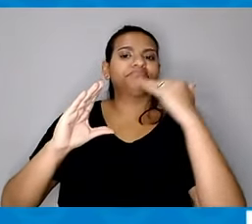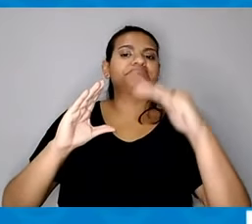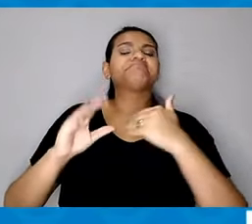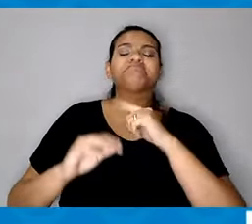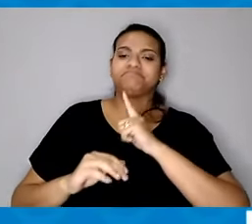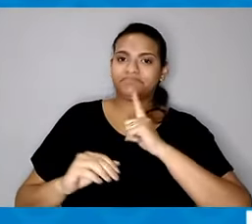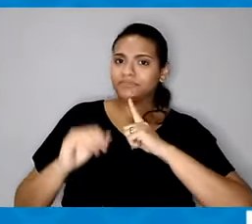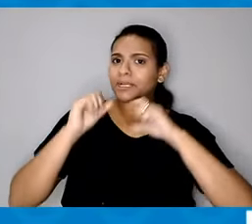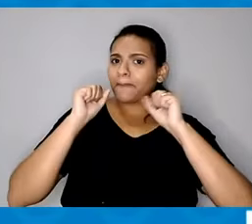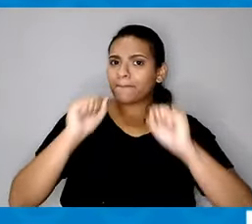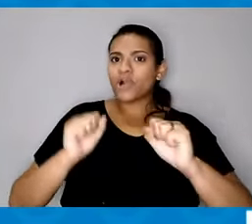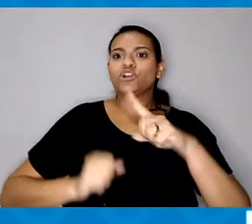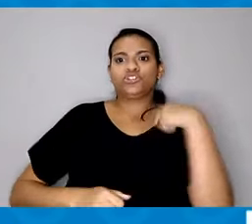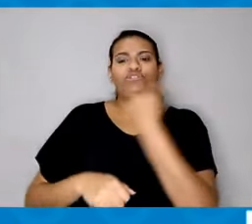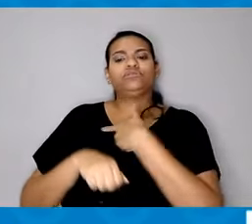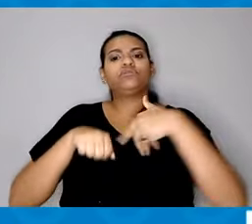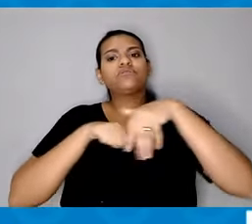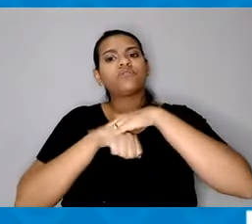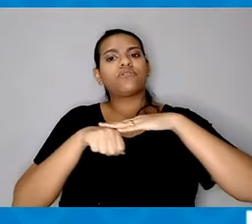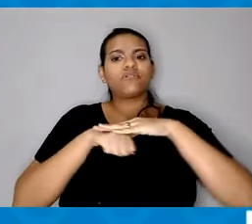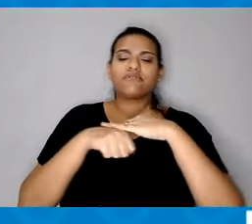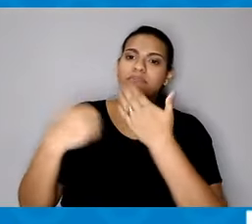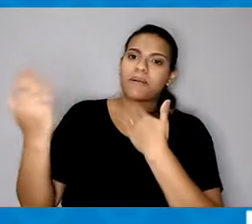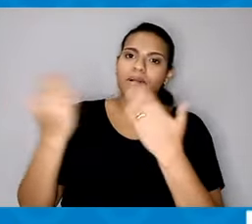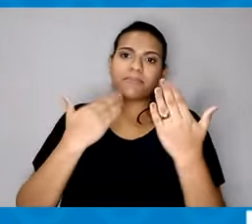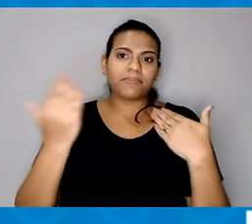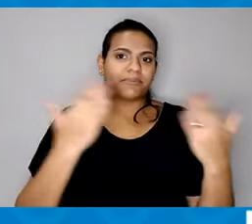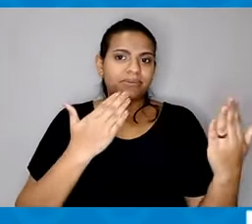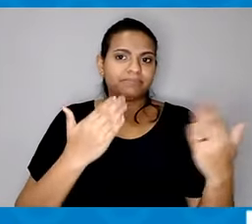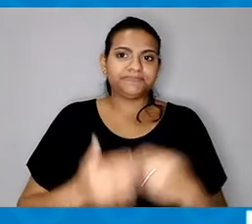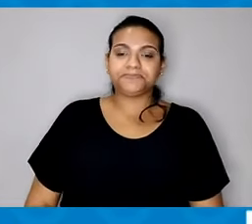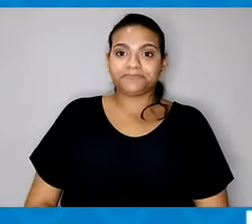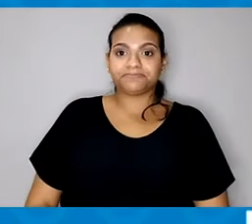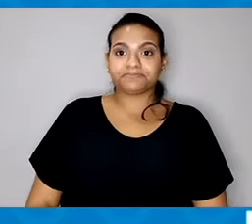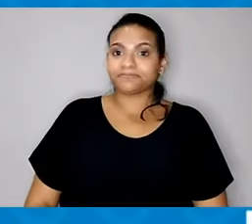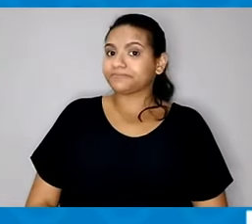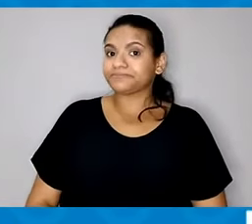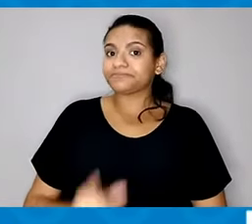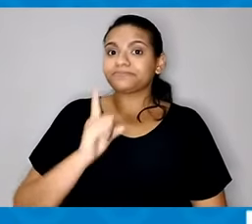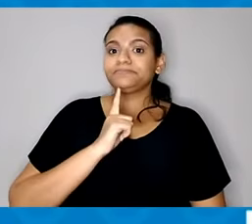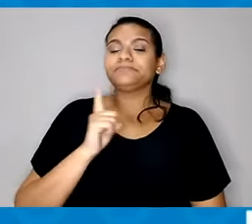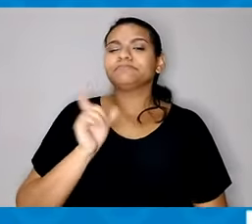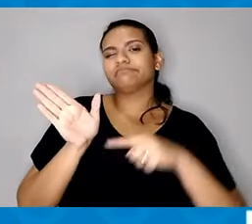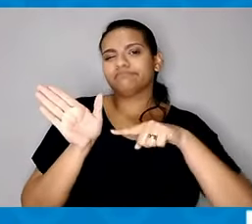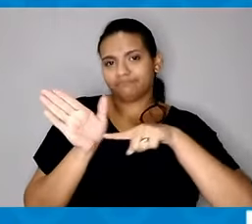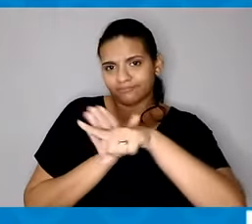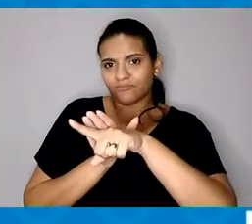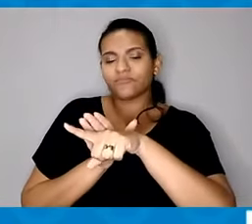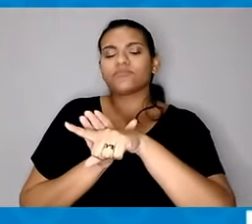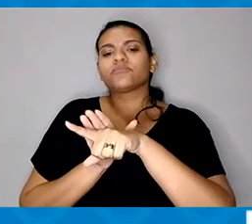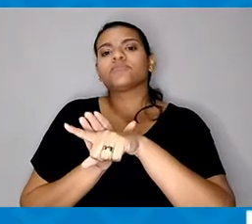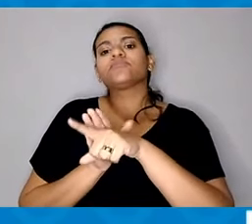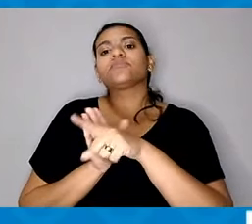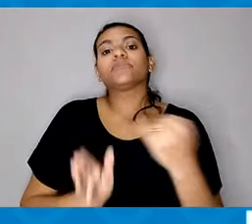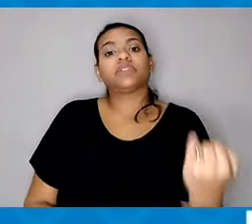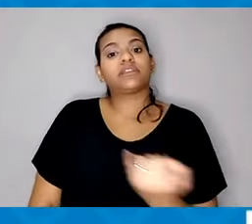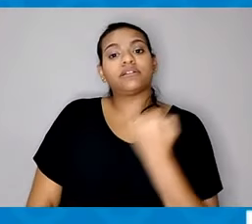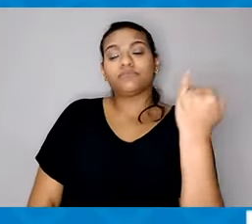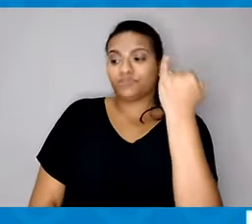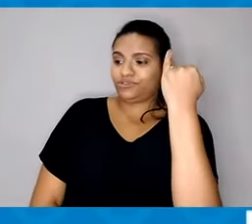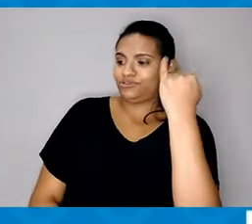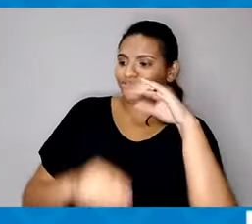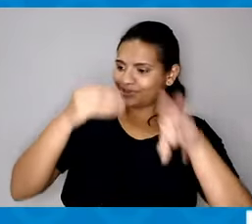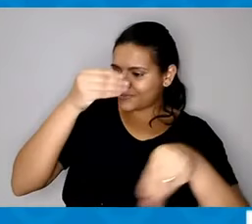e conversando sobre esses temas. Eu tenho aqui até a pergunta, que é uma pergunta importante até para complementar